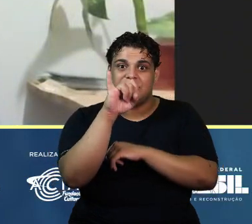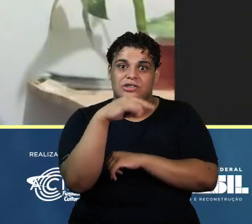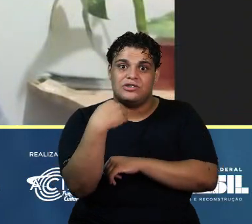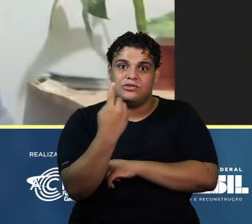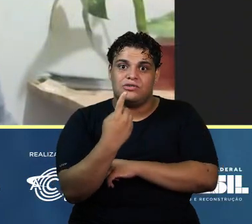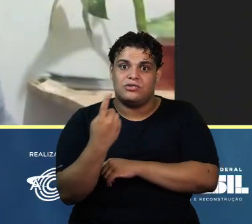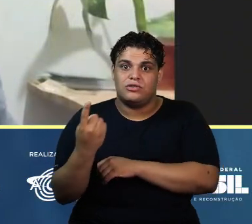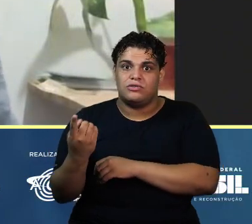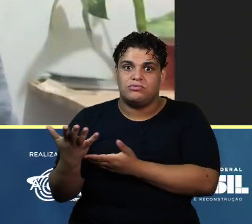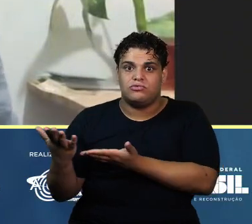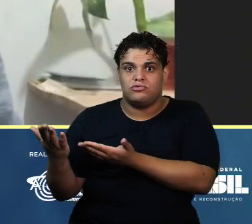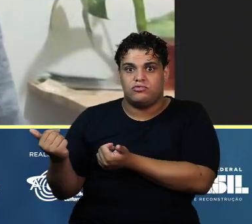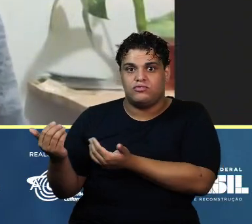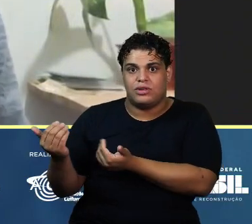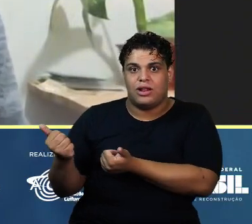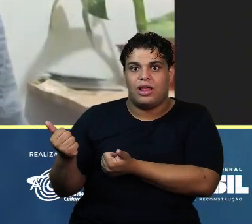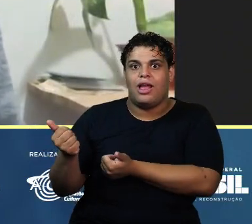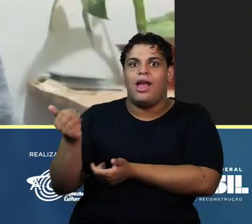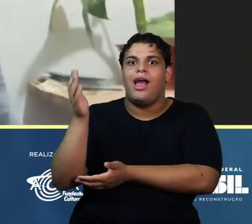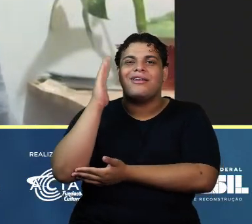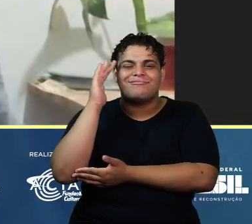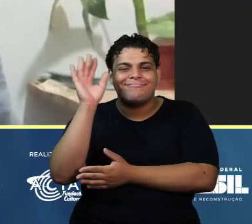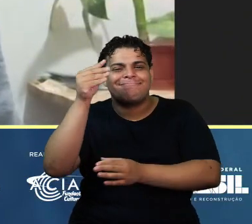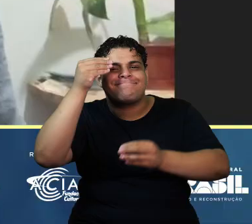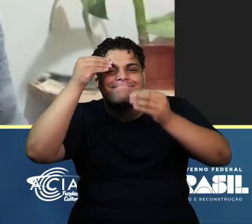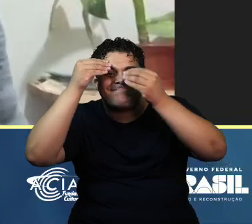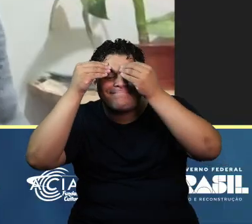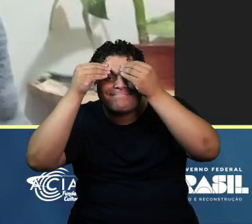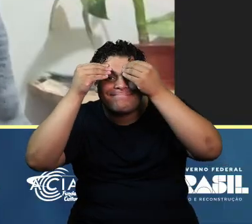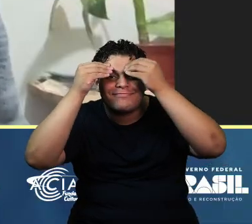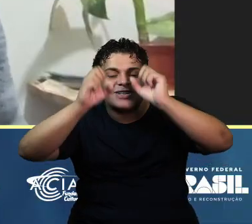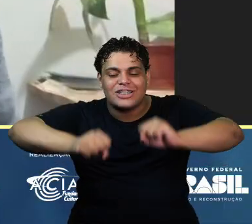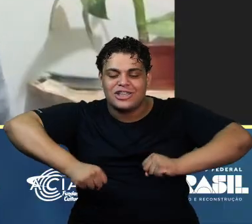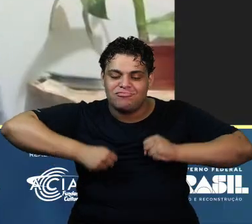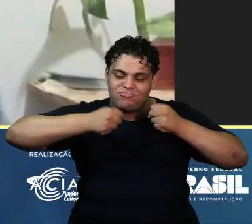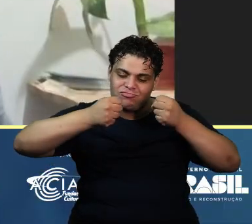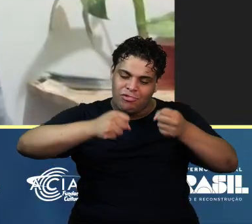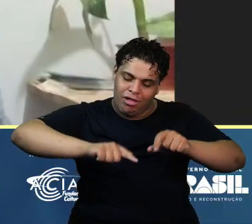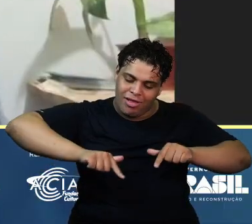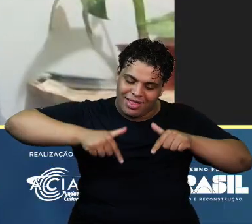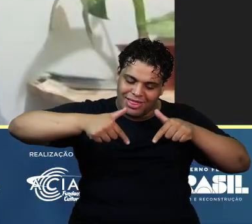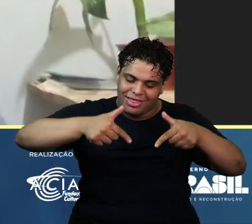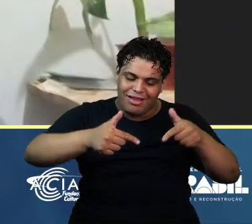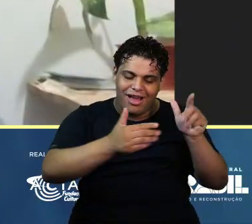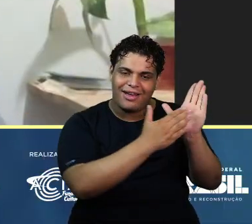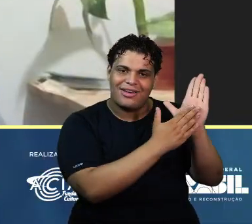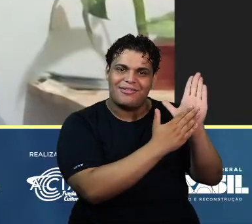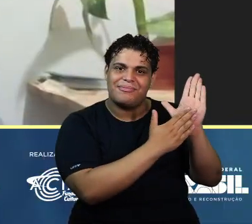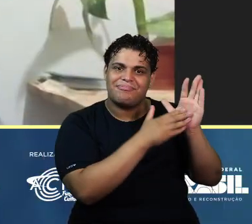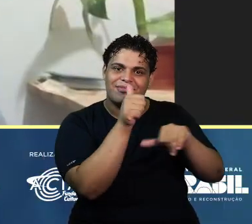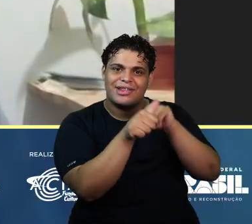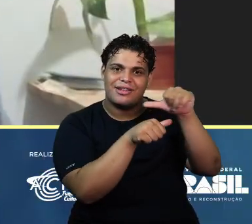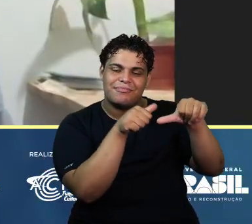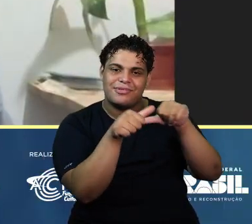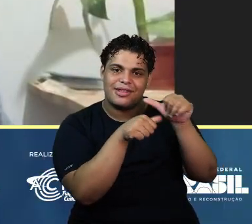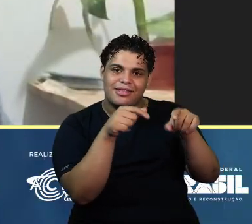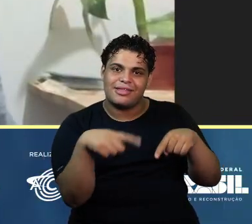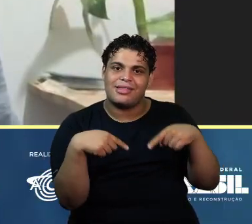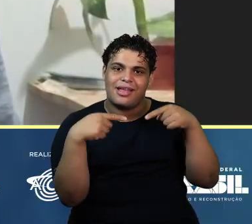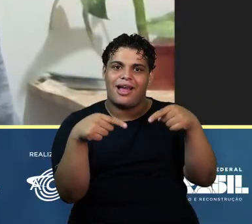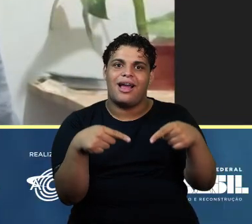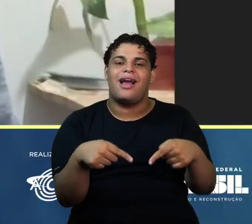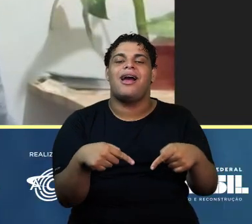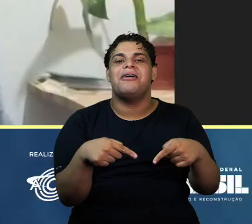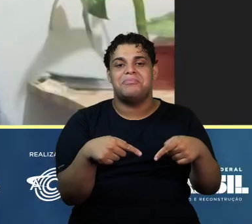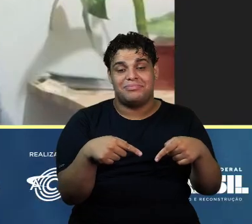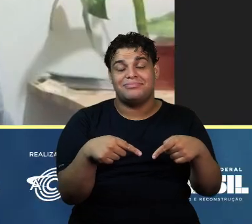uma juventude engajada e bem comprometida com essa mudança de hábito que eu estou comentando aqui,